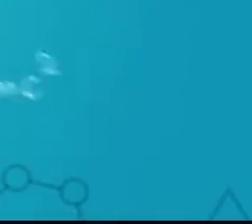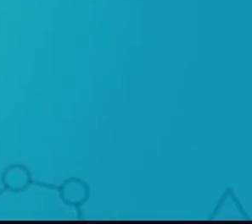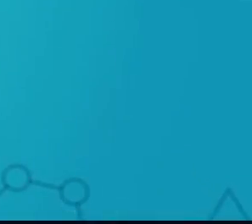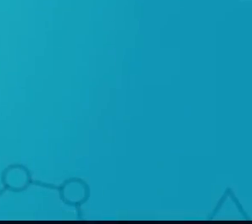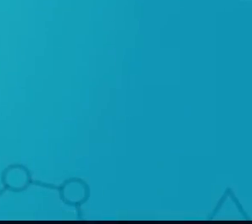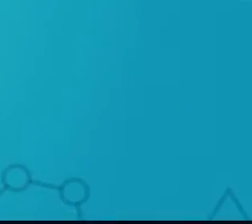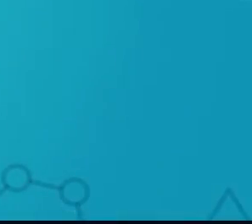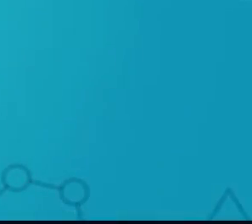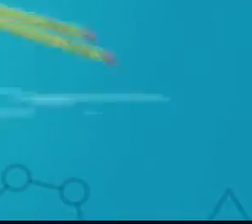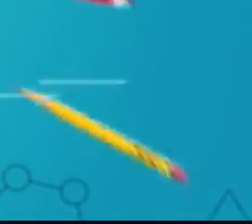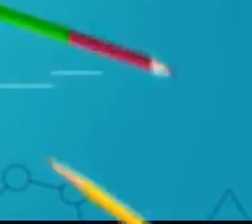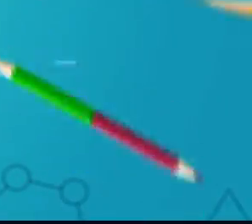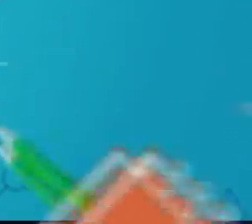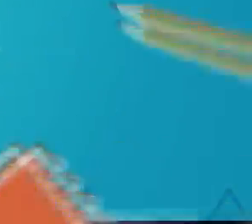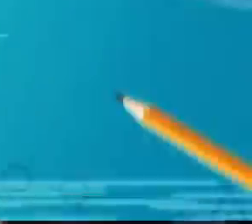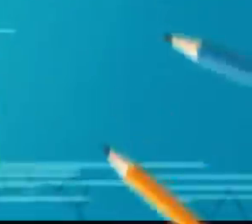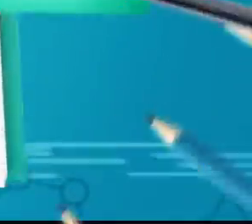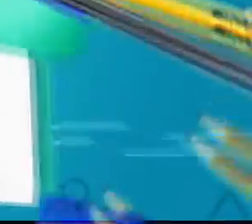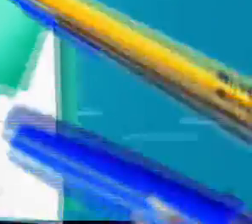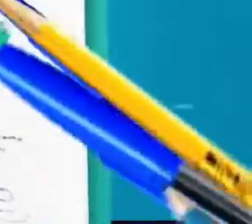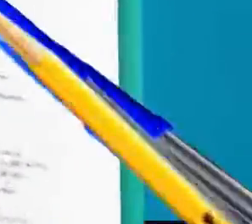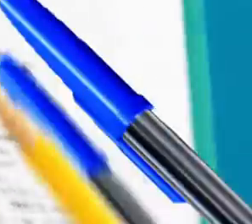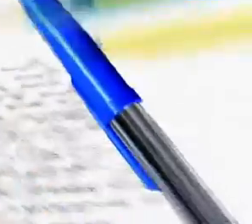E aí